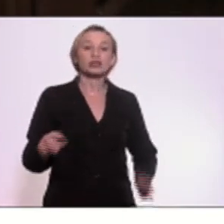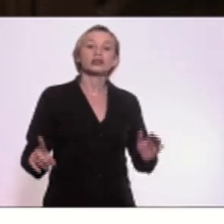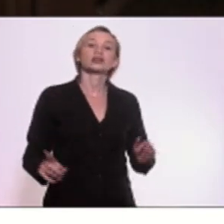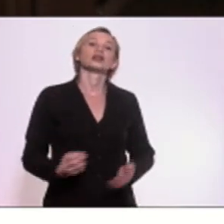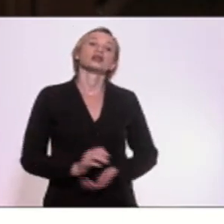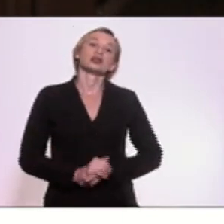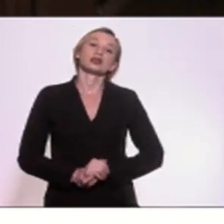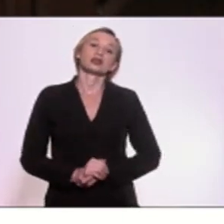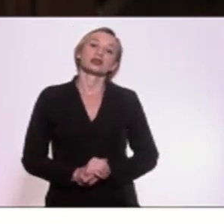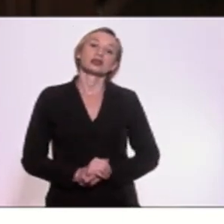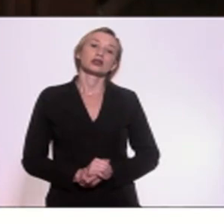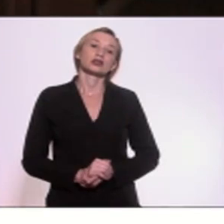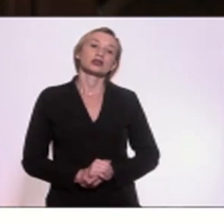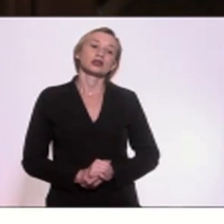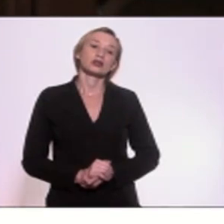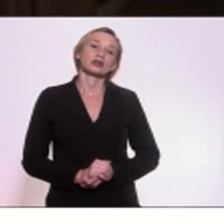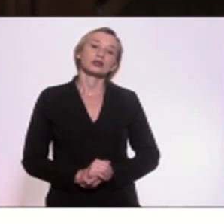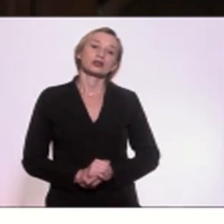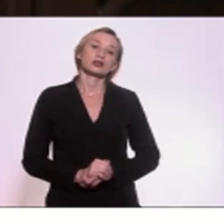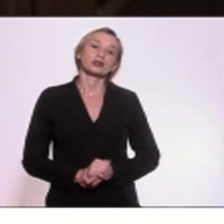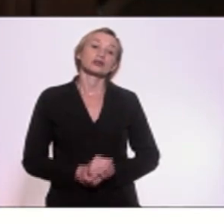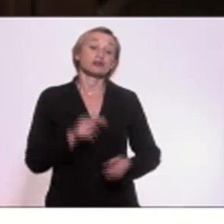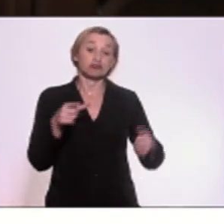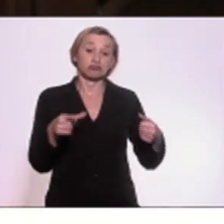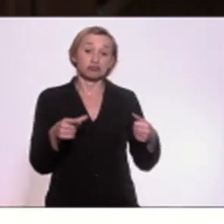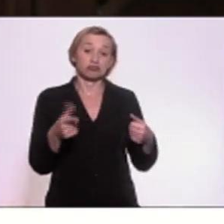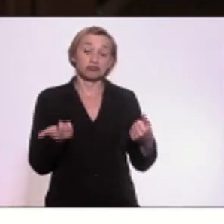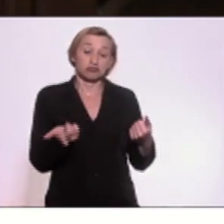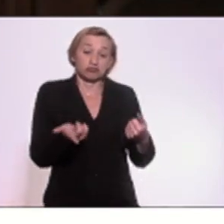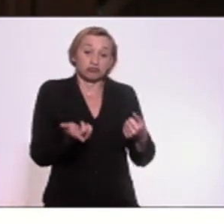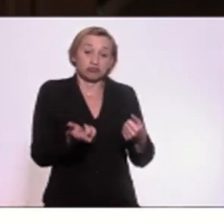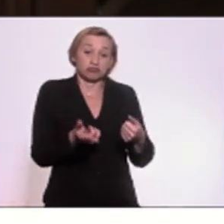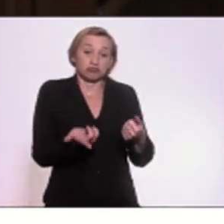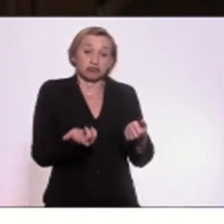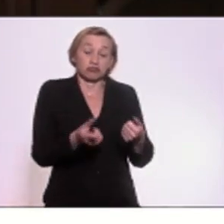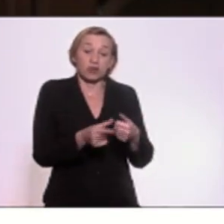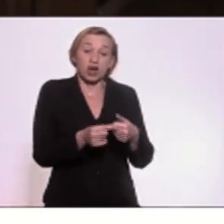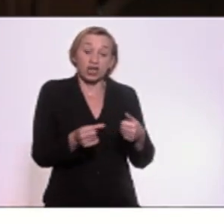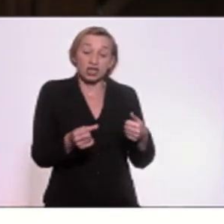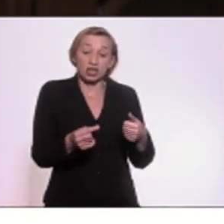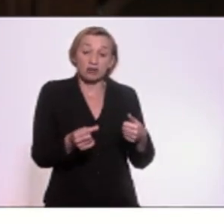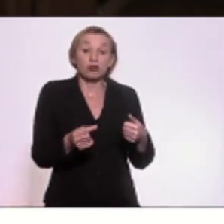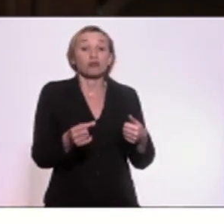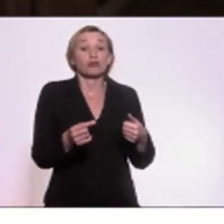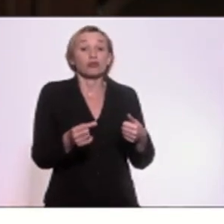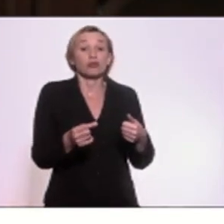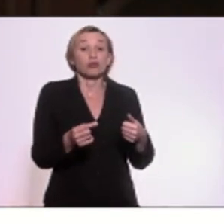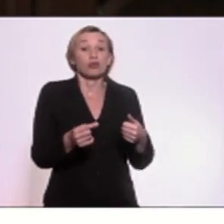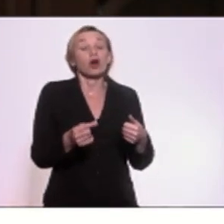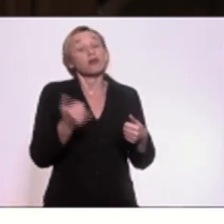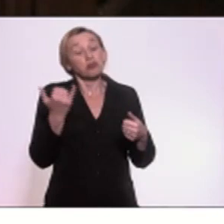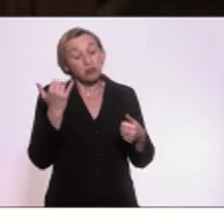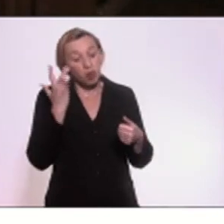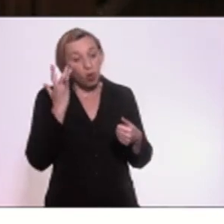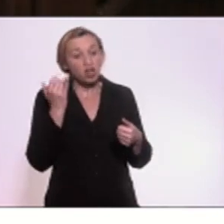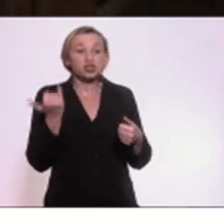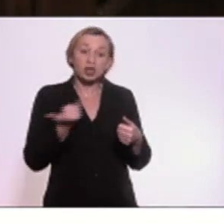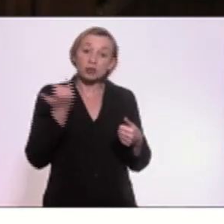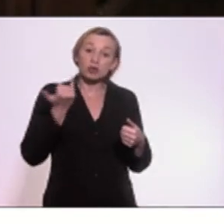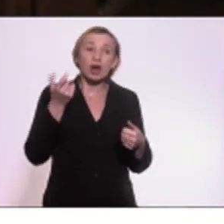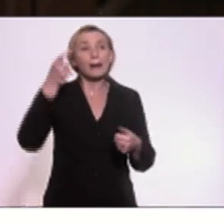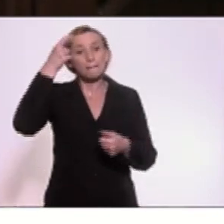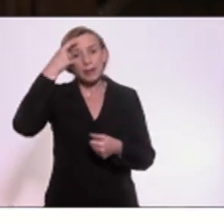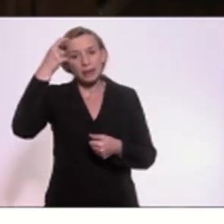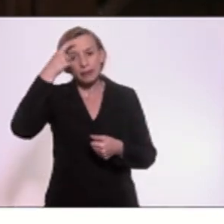Ribeiro, num arquivo, eu acho que os arquivos são importantes, a memória das